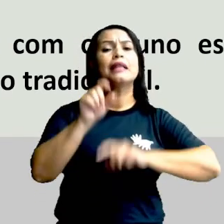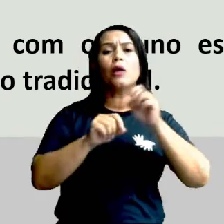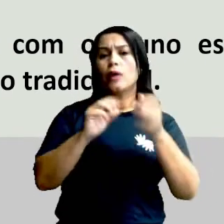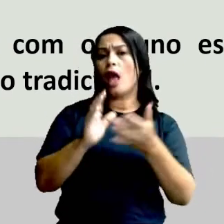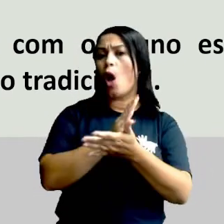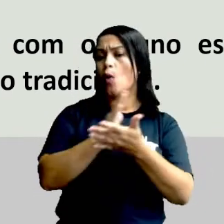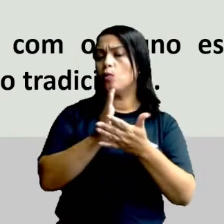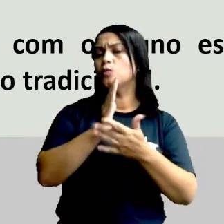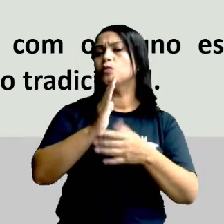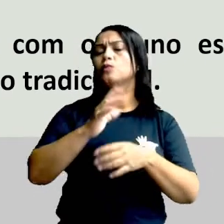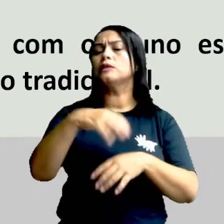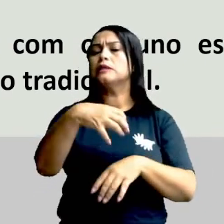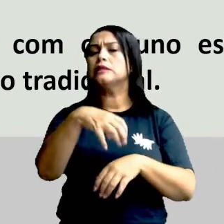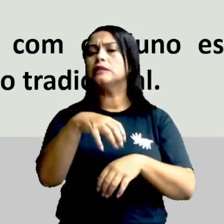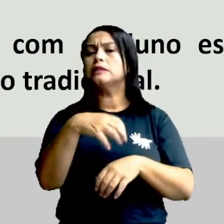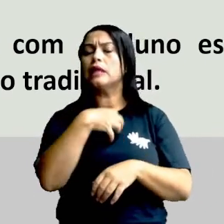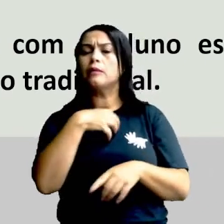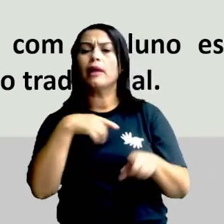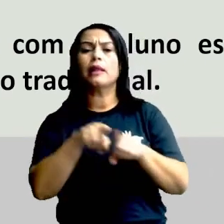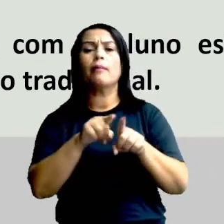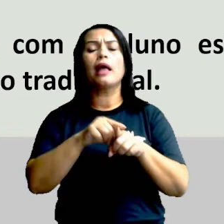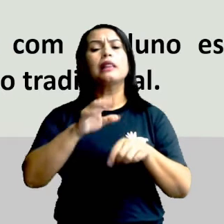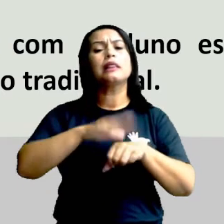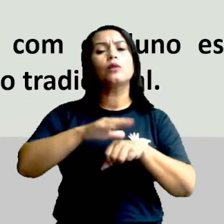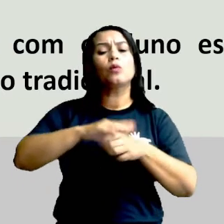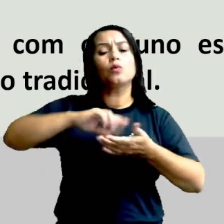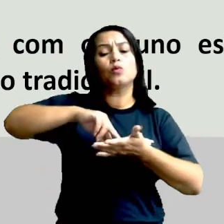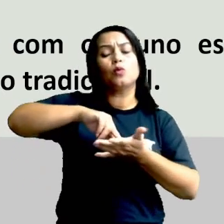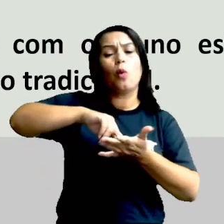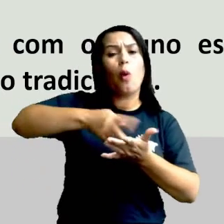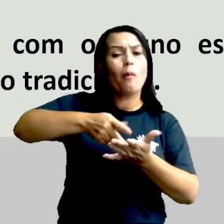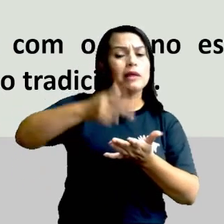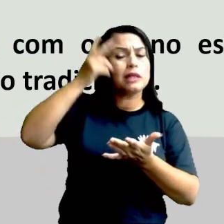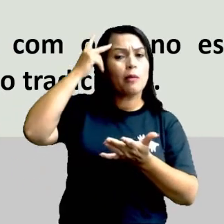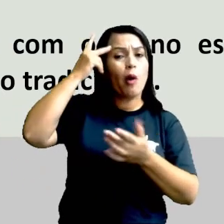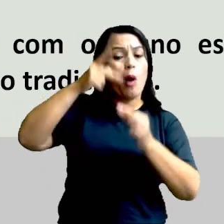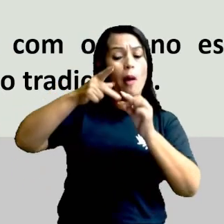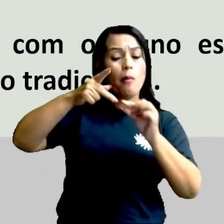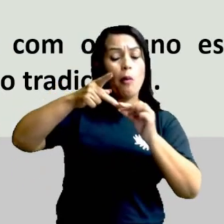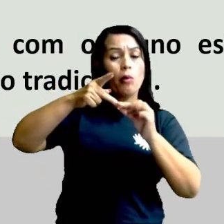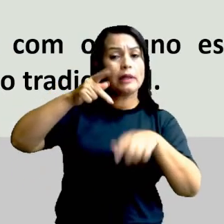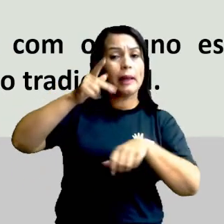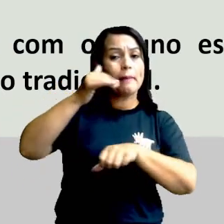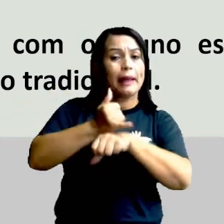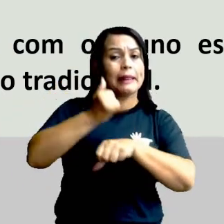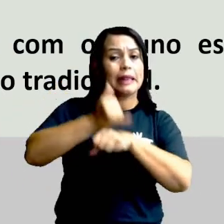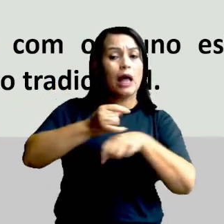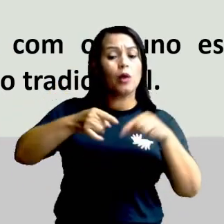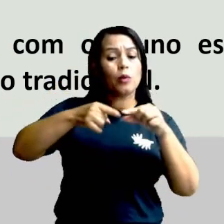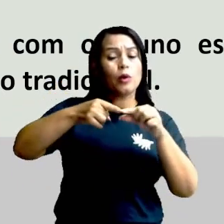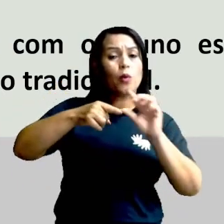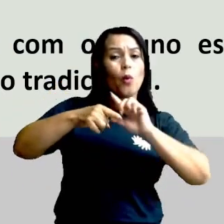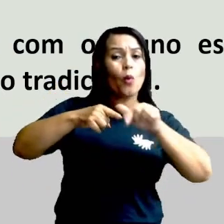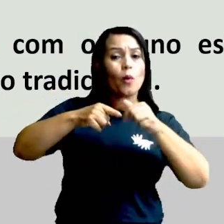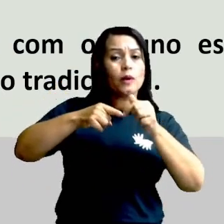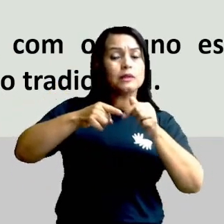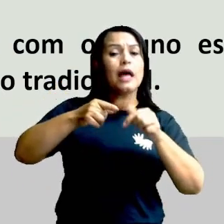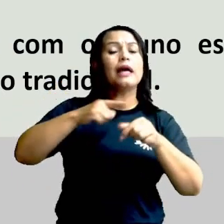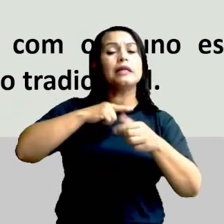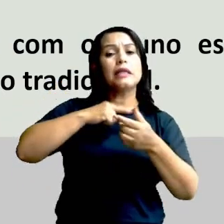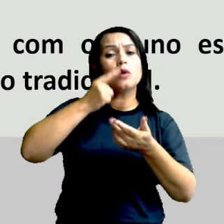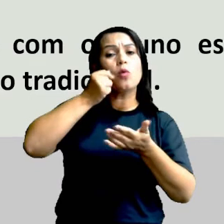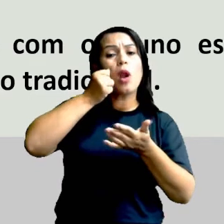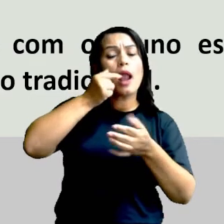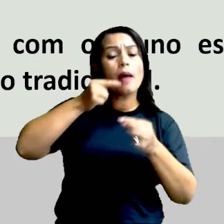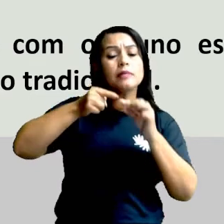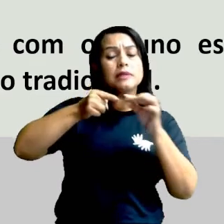sentimentos a nossos o uso do compasso tradicional com ponta metálica a ponta seca e o grafite né com forma já tinha